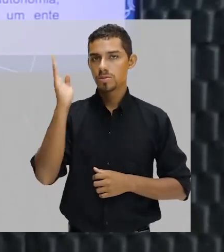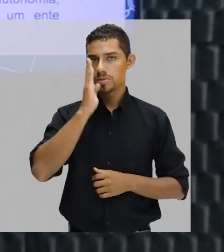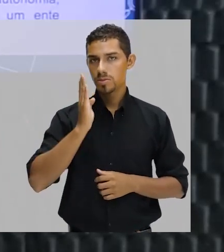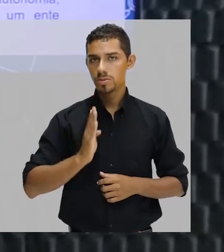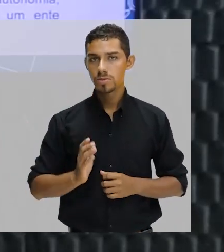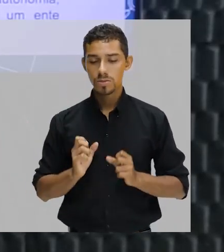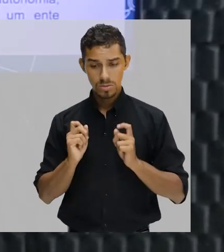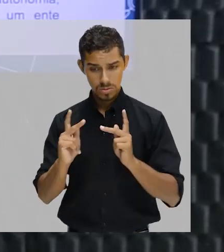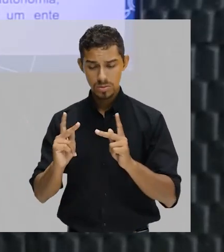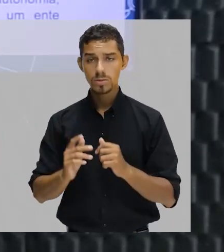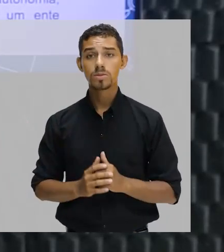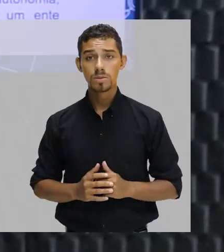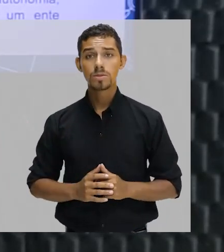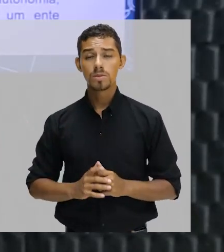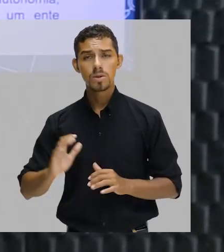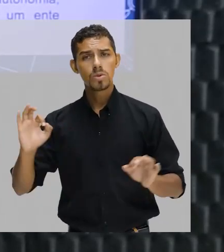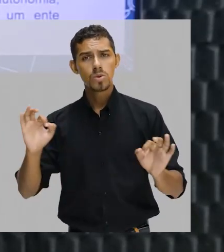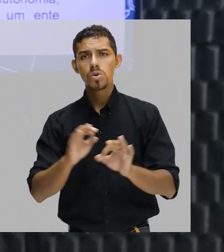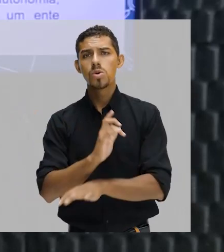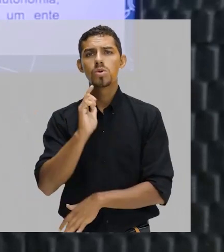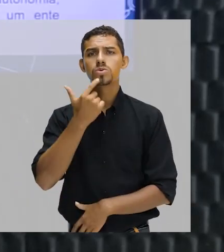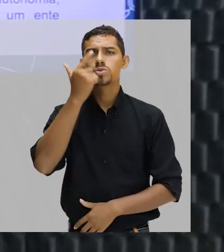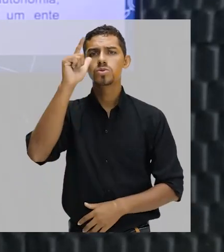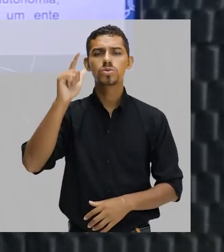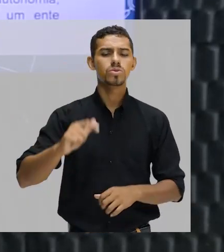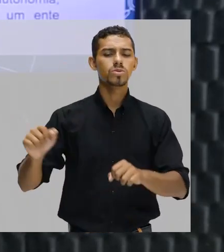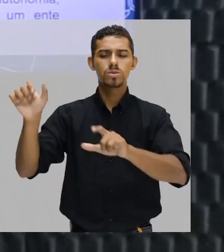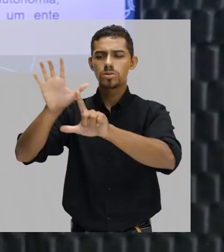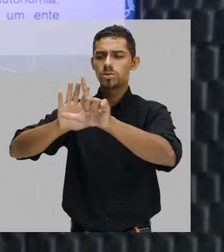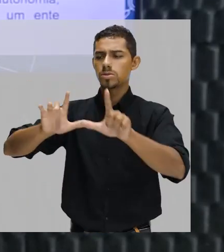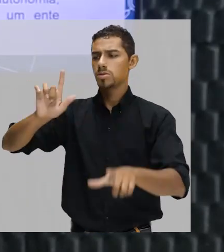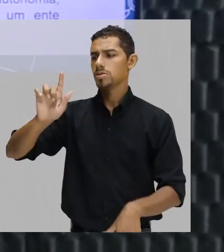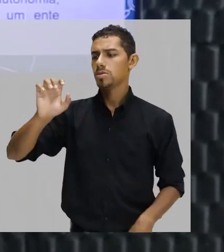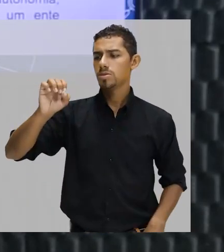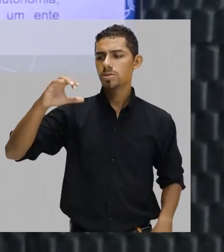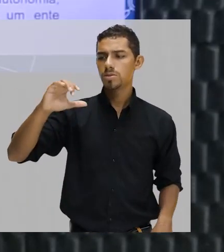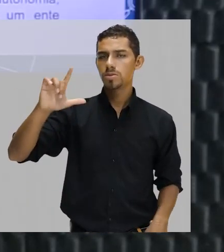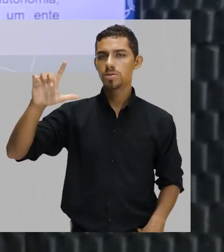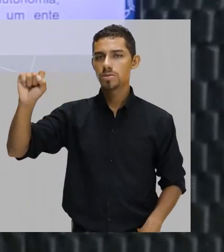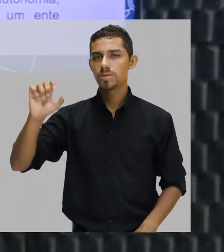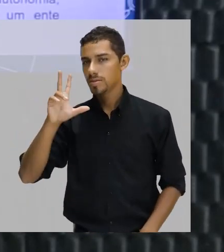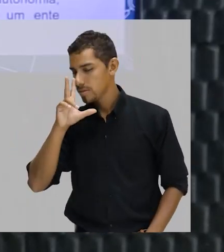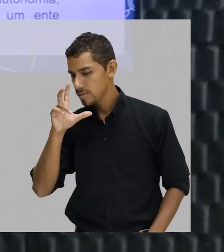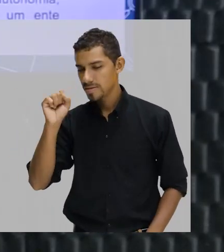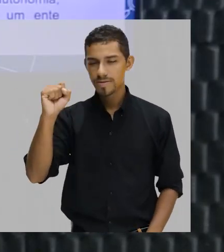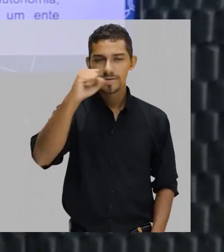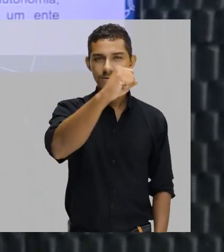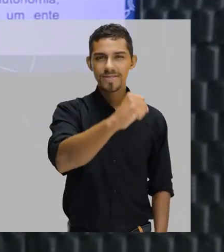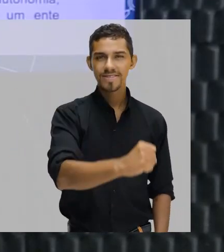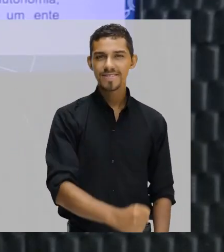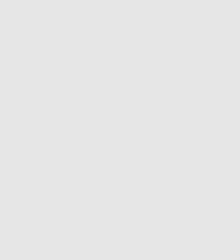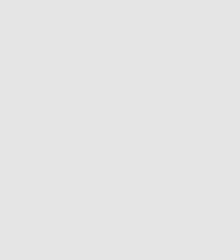Brasil. Então, galera, para essas e outras informações, plataforma Gonçalves Dias. Valeu!